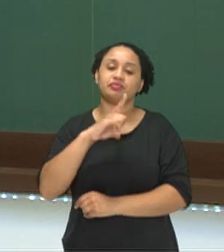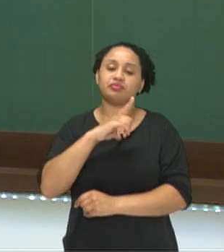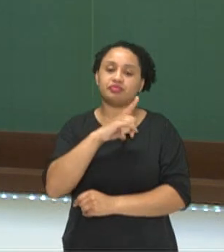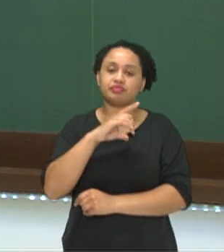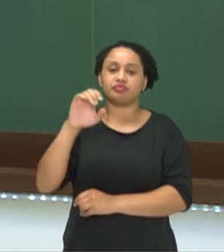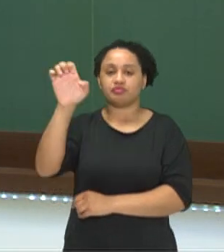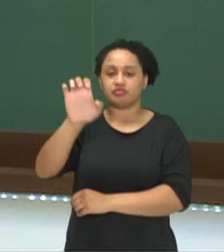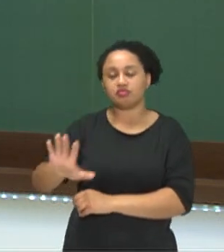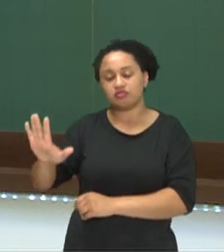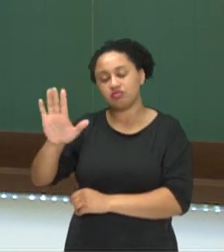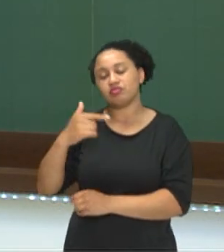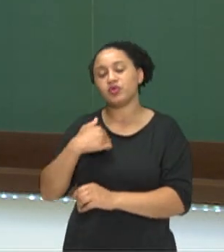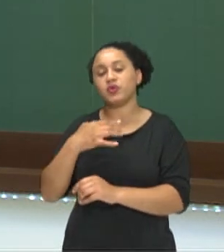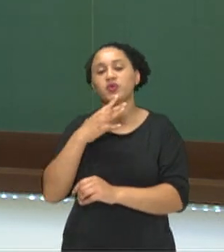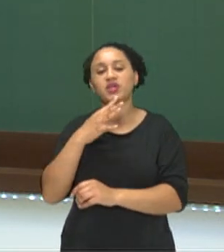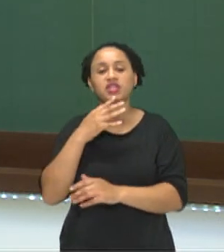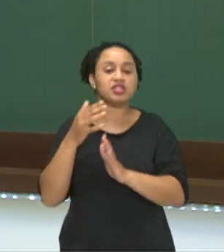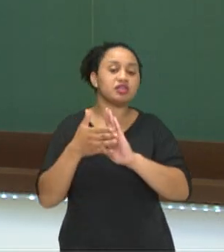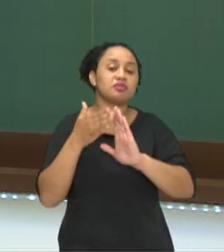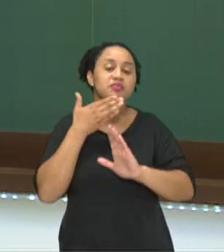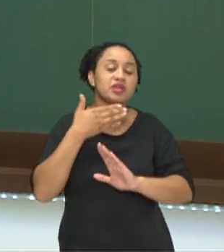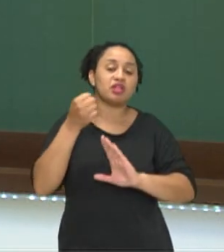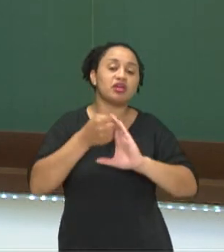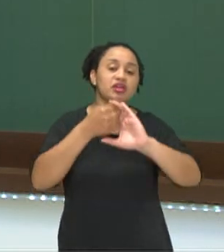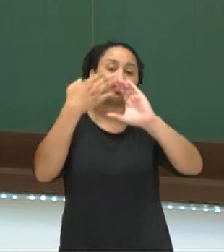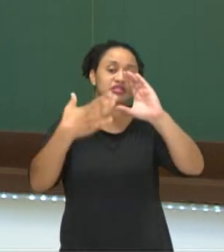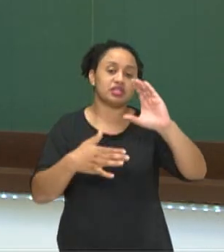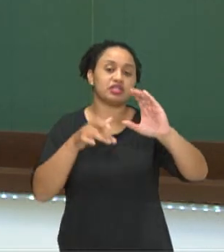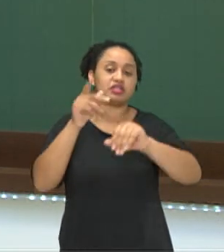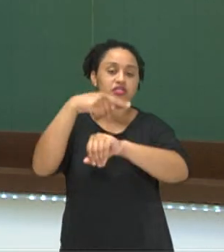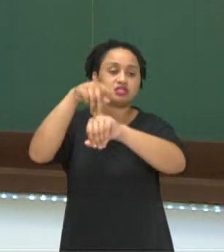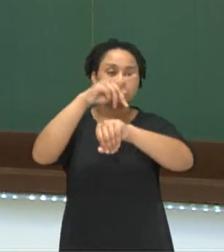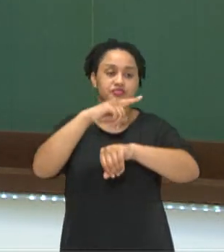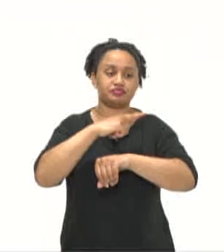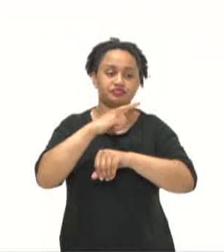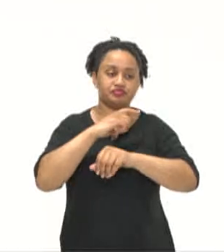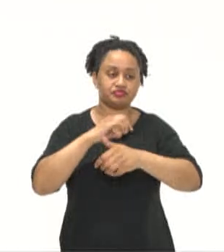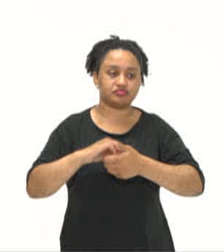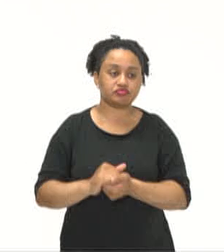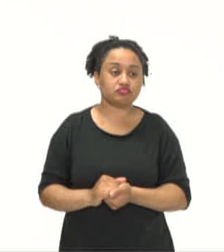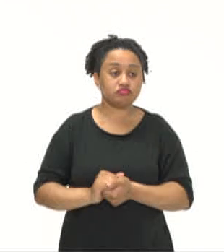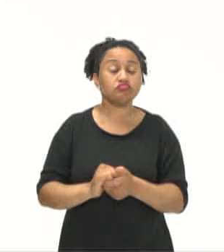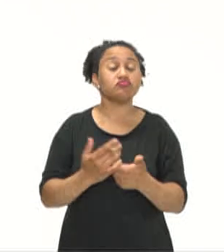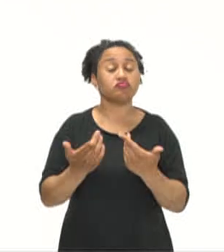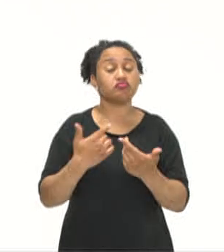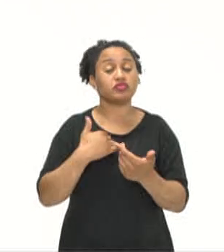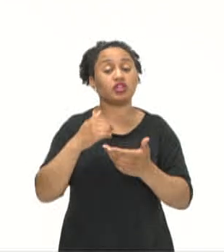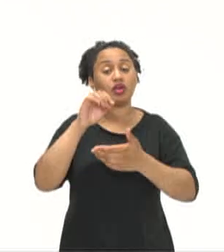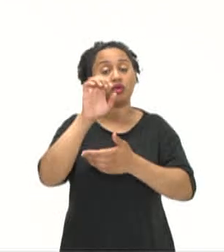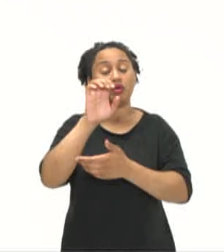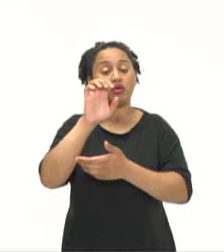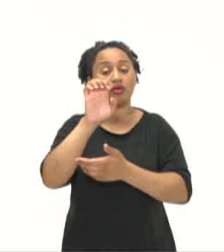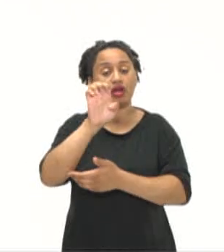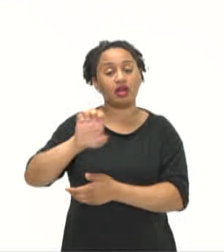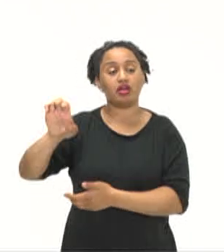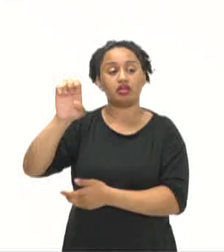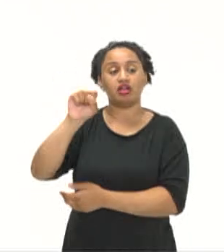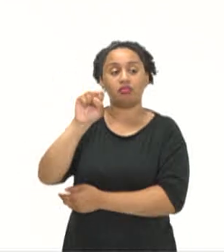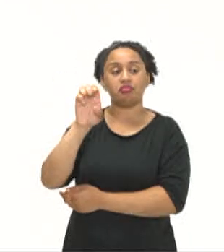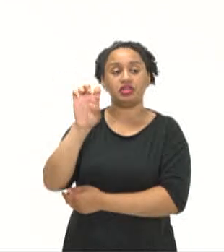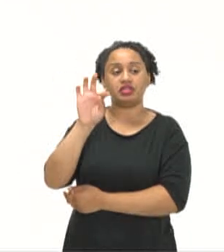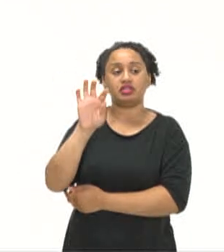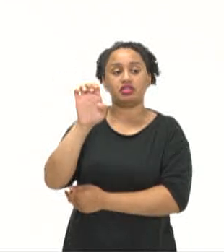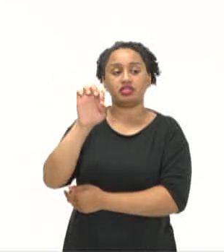europeu. Vamos conhecer um pouquinho melhor as características desses países. Então aqui ó, a Europa Setentrional, constituída